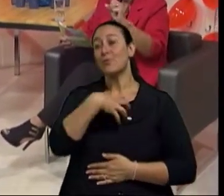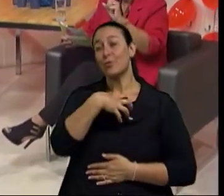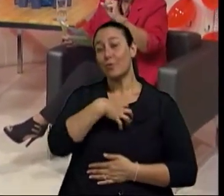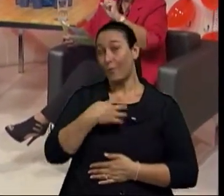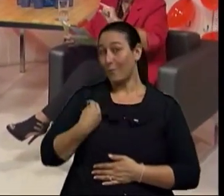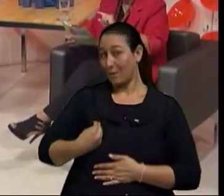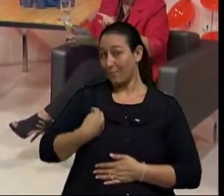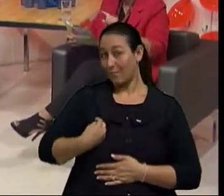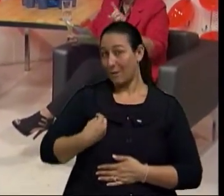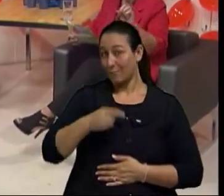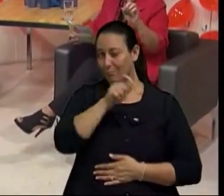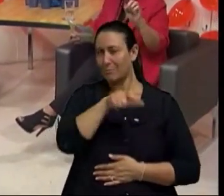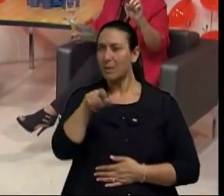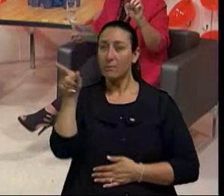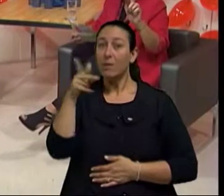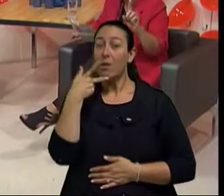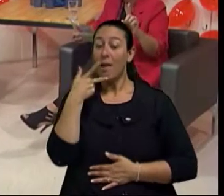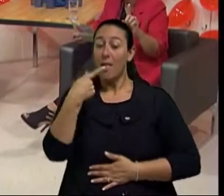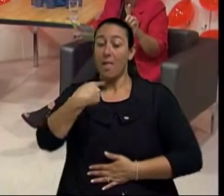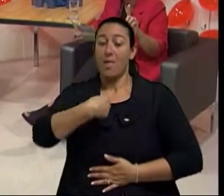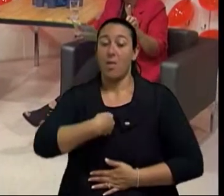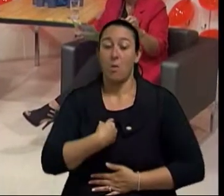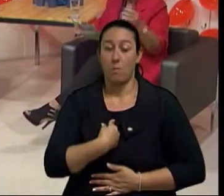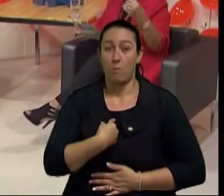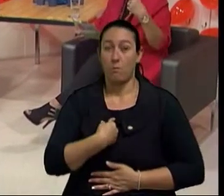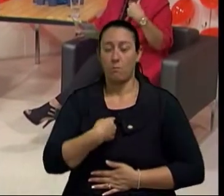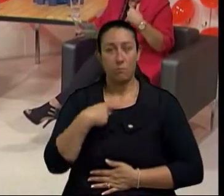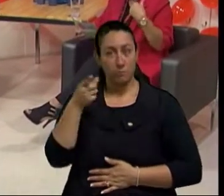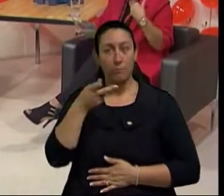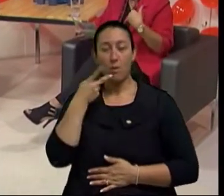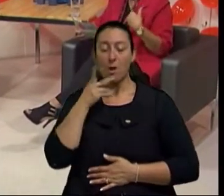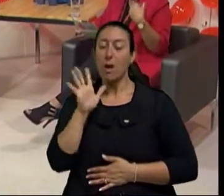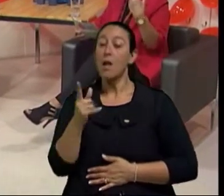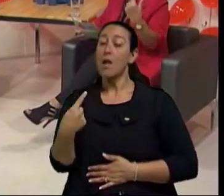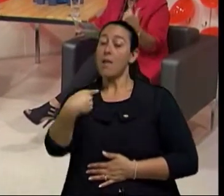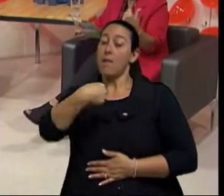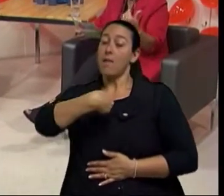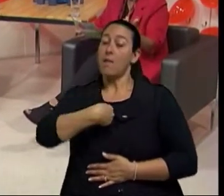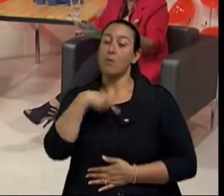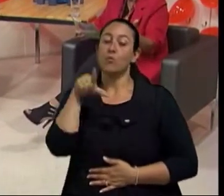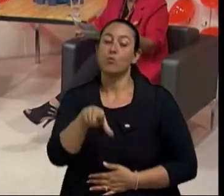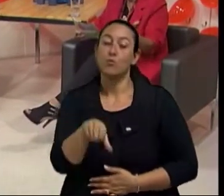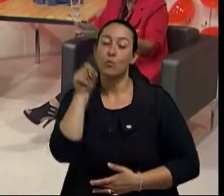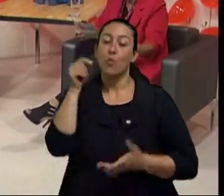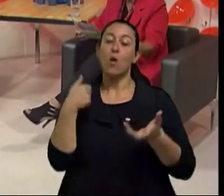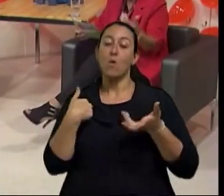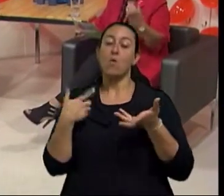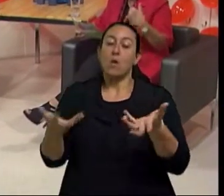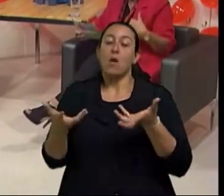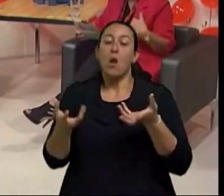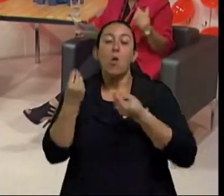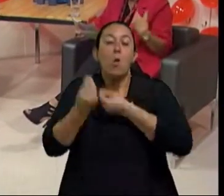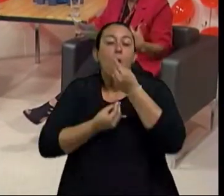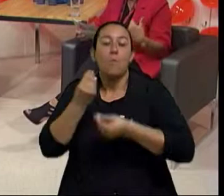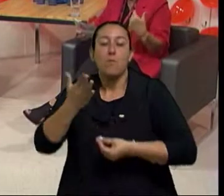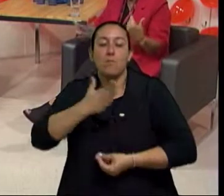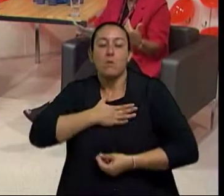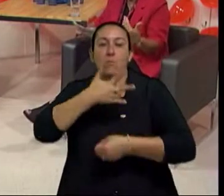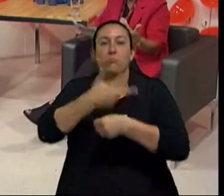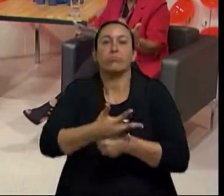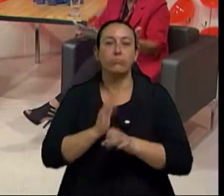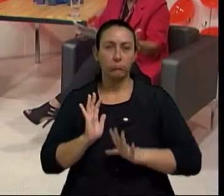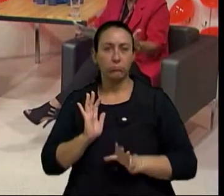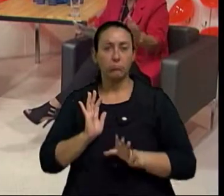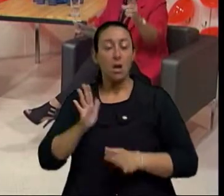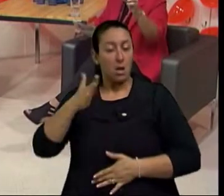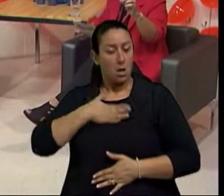e ele falou na primeira pessoa, eu escolho como é que eu quero a minha velhice, eu trabalho para